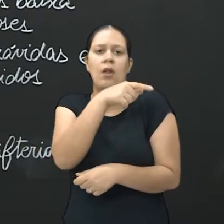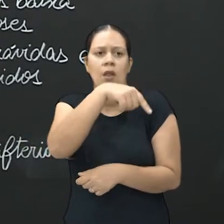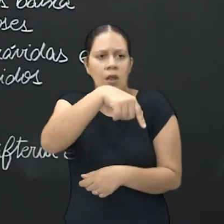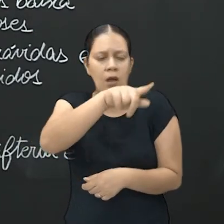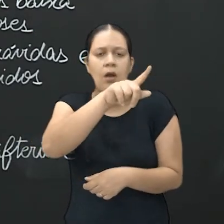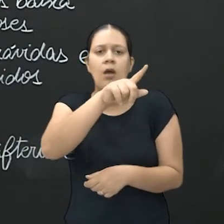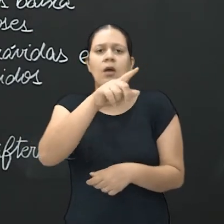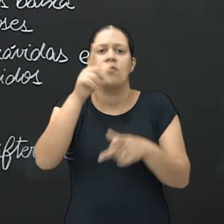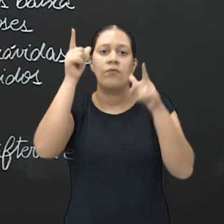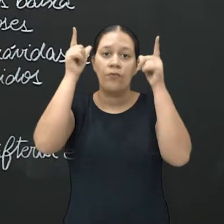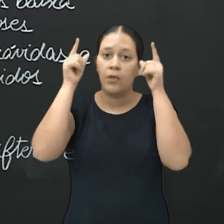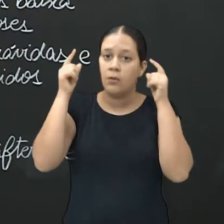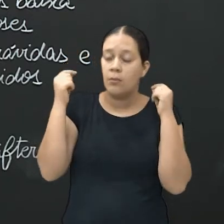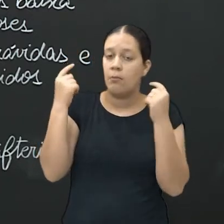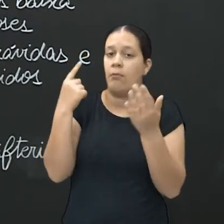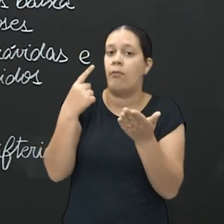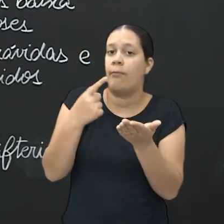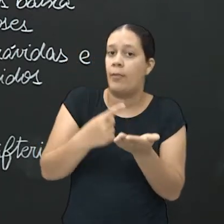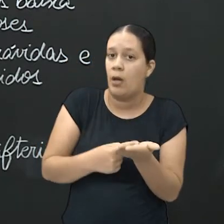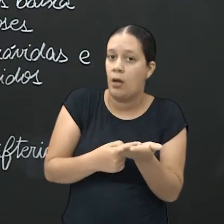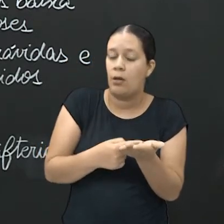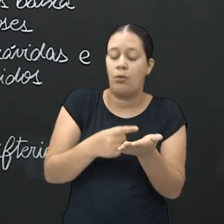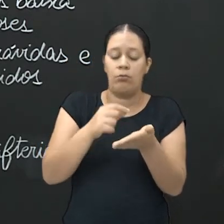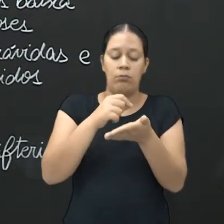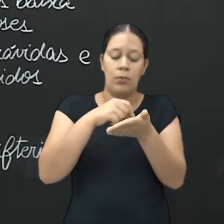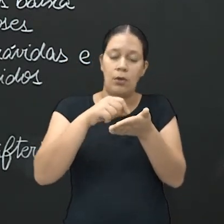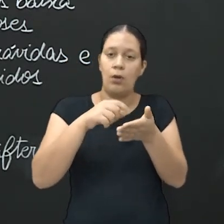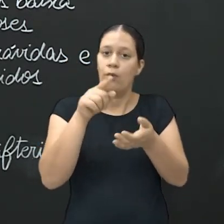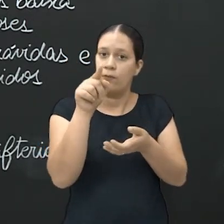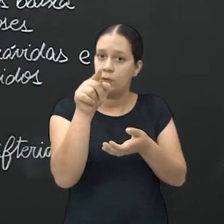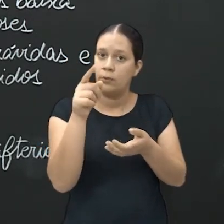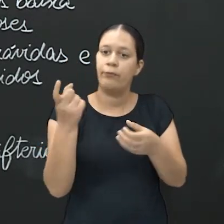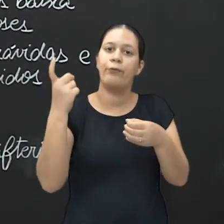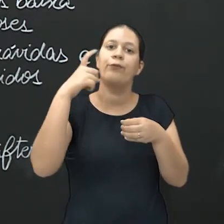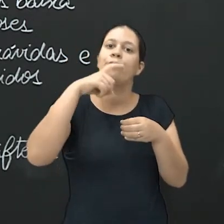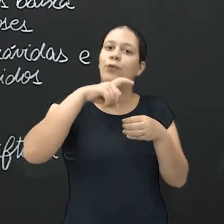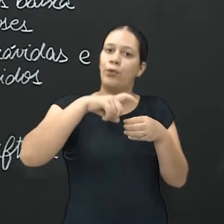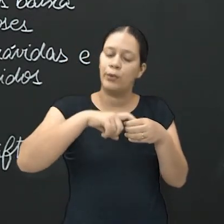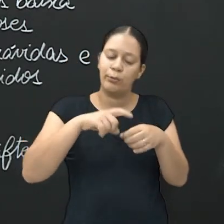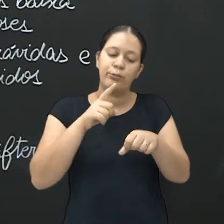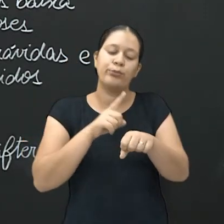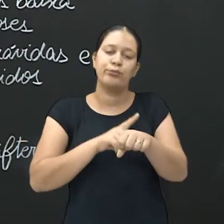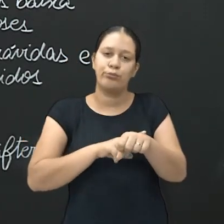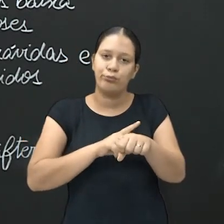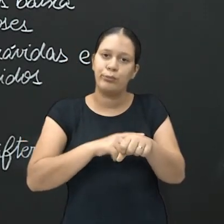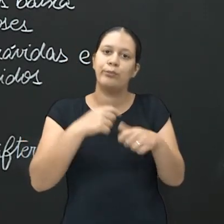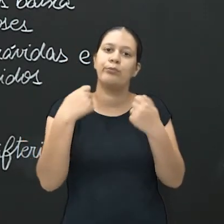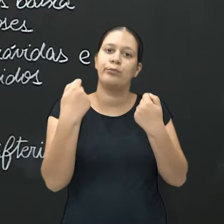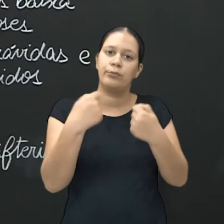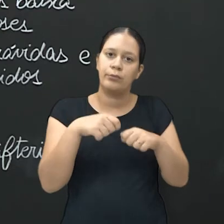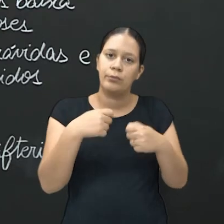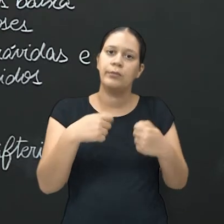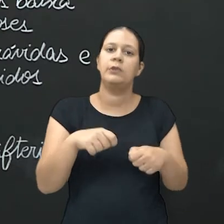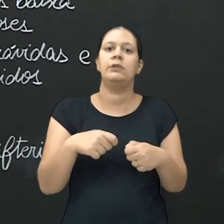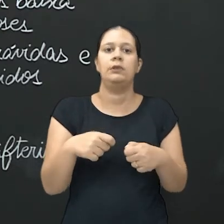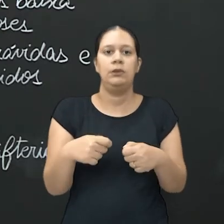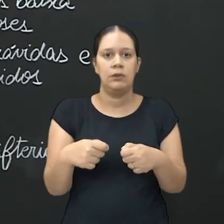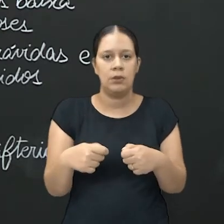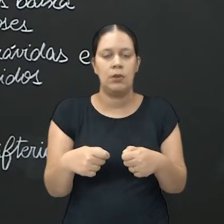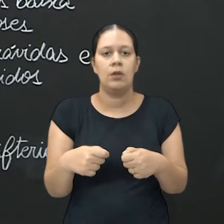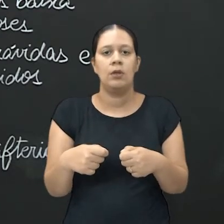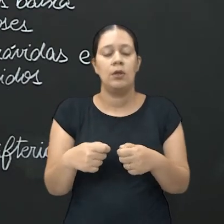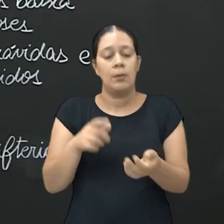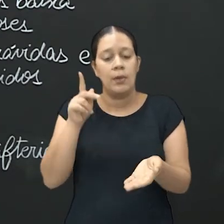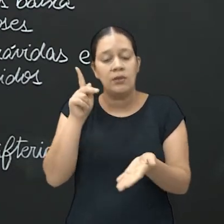responsável lá, o enfermeiro, a enfermeira marca lá, ó, você tem que voltar daqui a tanto tempo para tomar uma segunda dose, às vezes uma terceira dose, para que